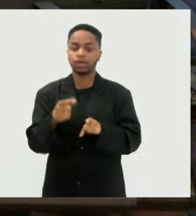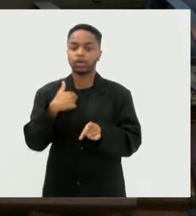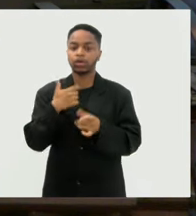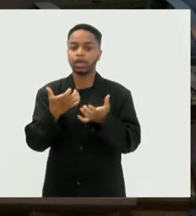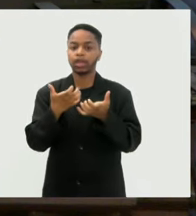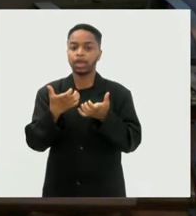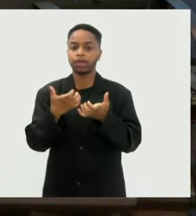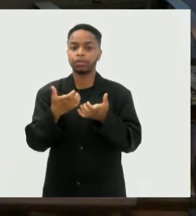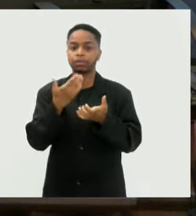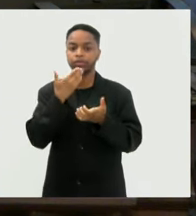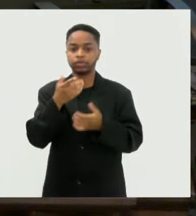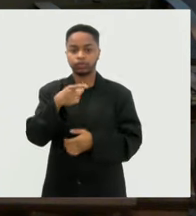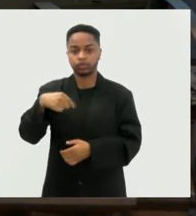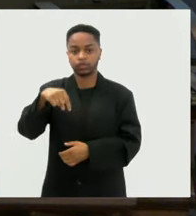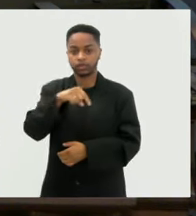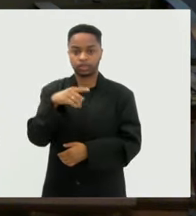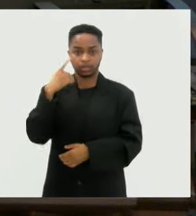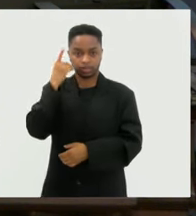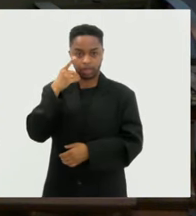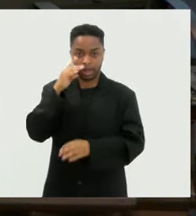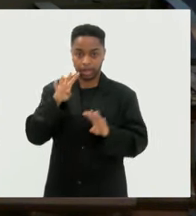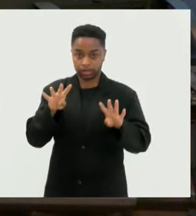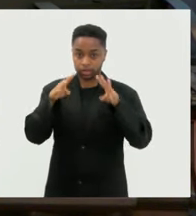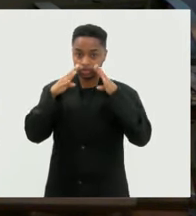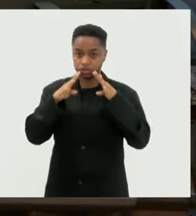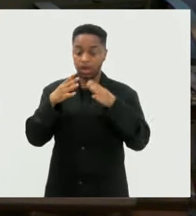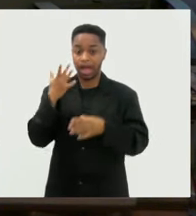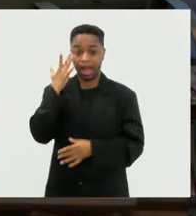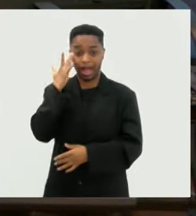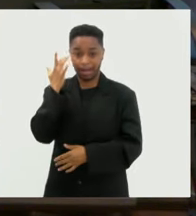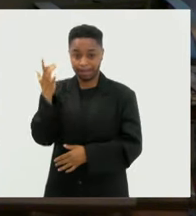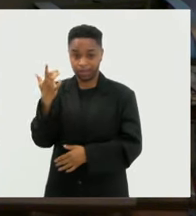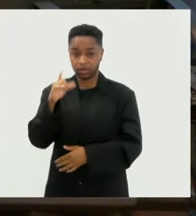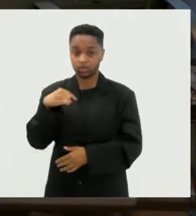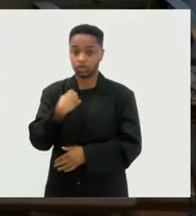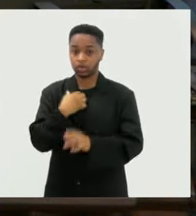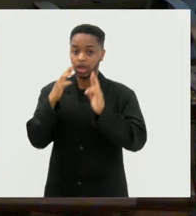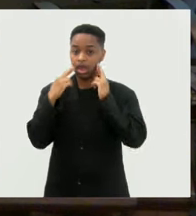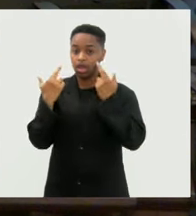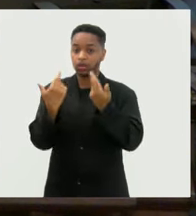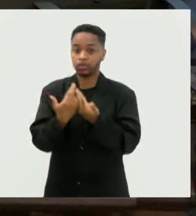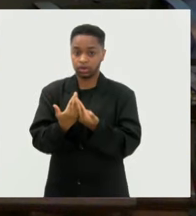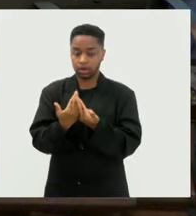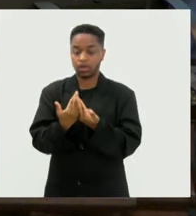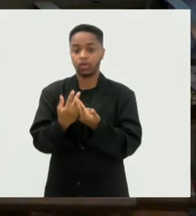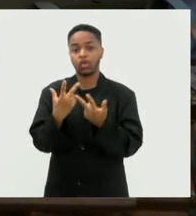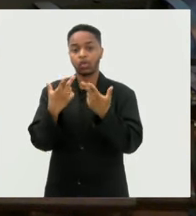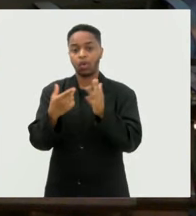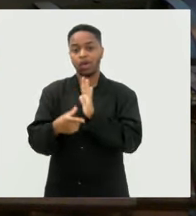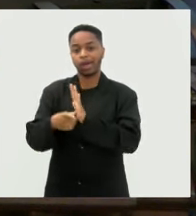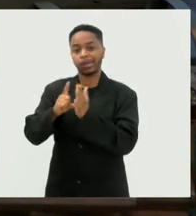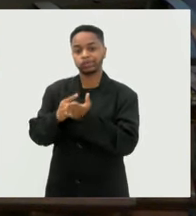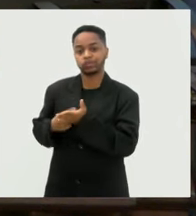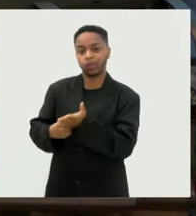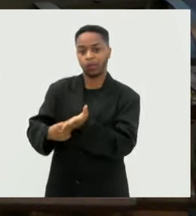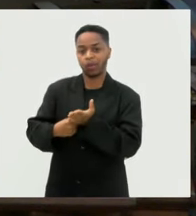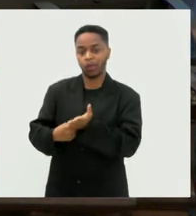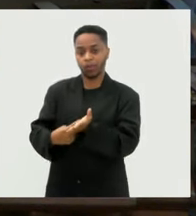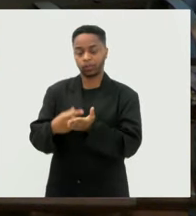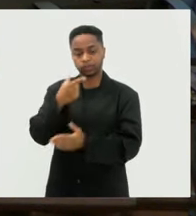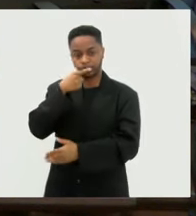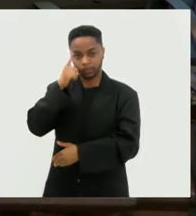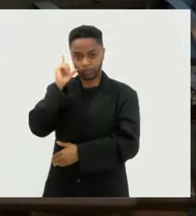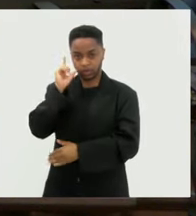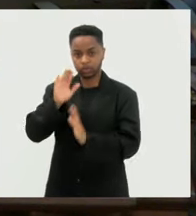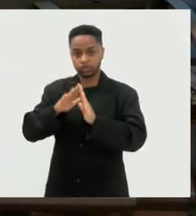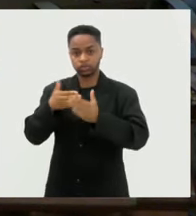dos senhores e senhoras deputados que a nossa sessão amanhã será realizada conforme acordo no nosso colégio